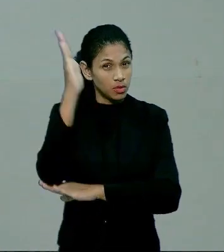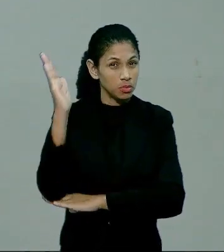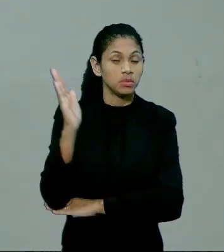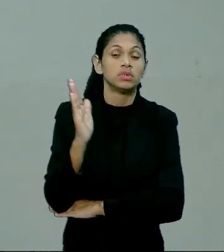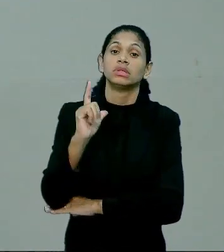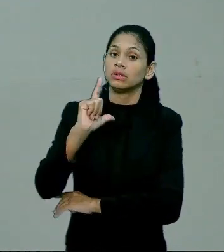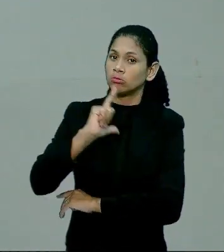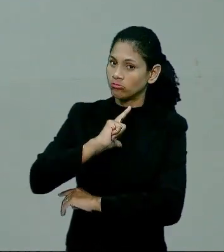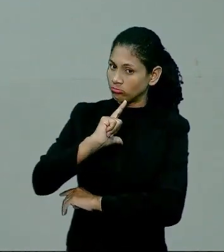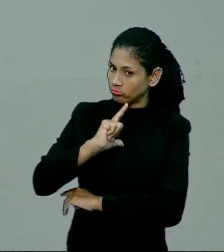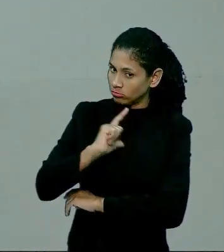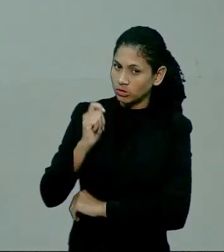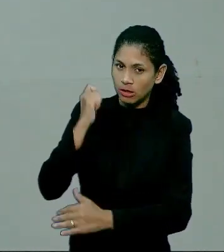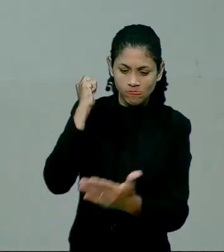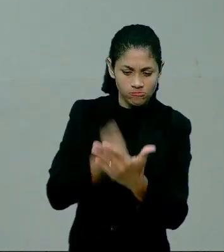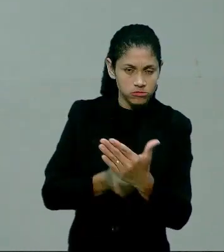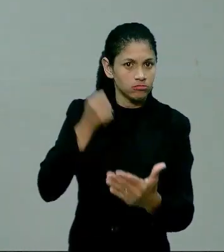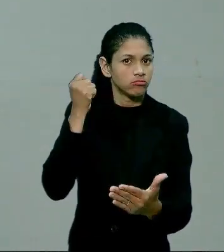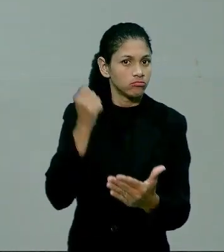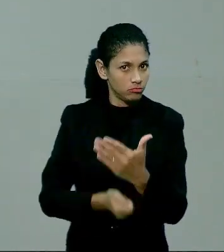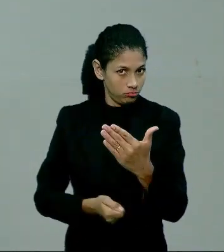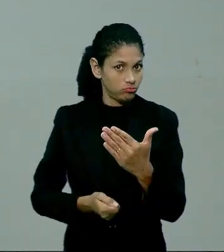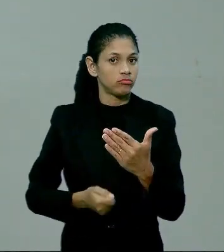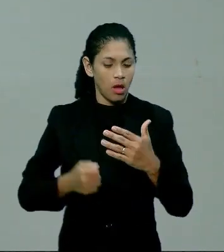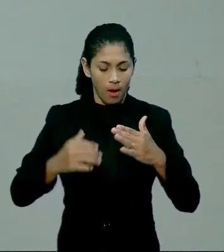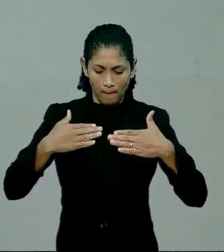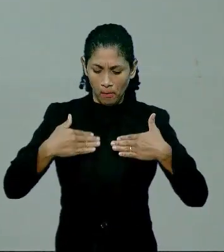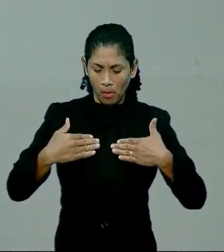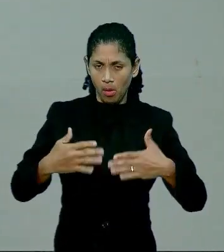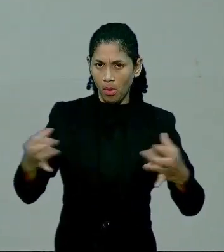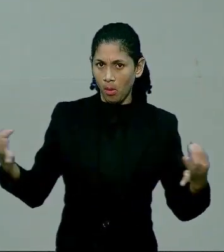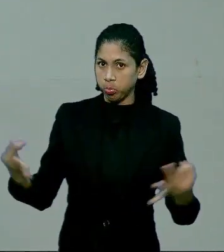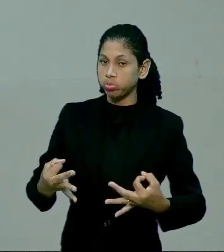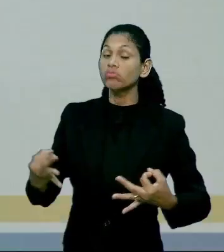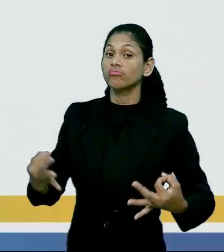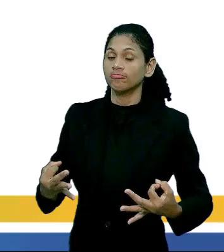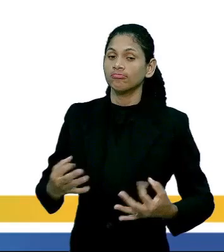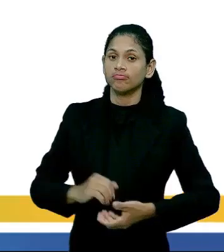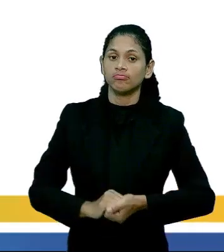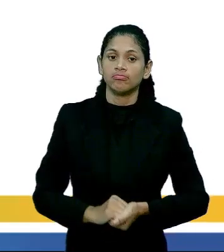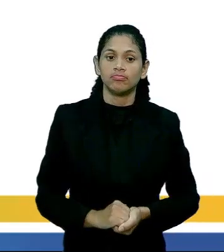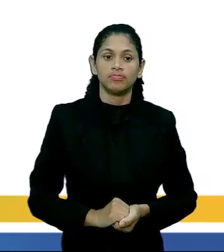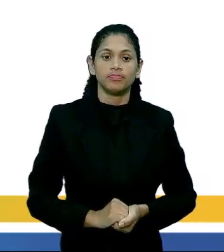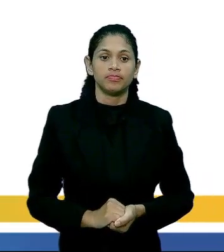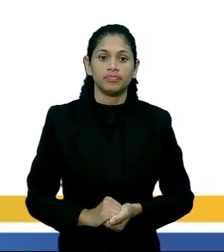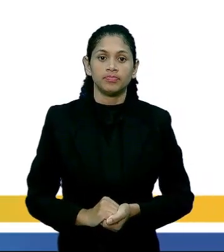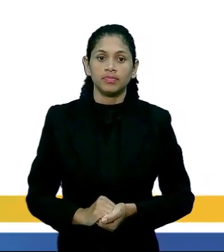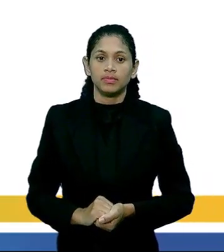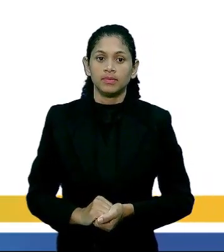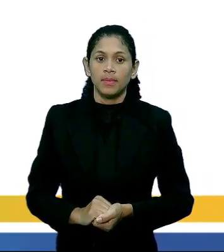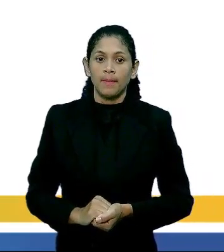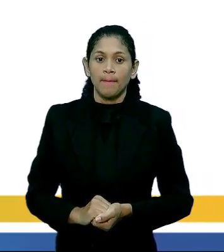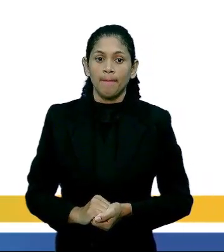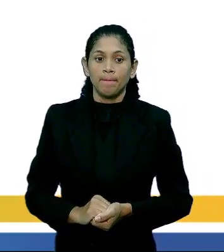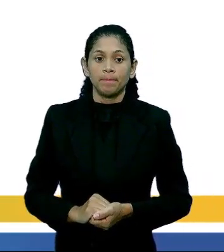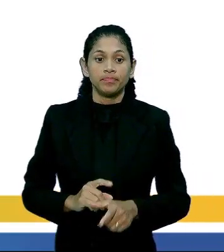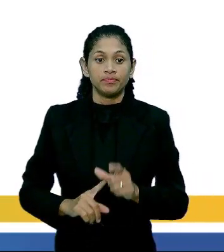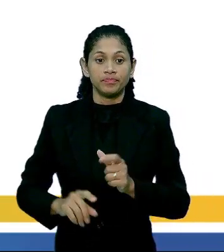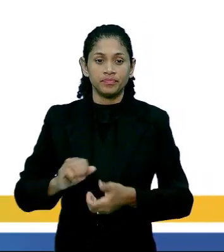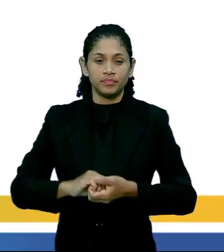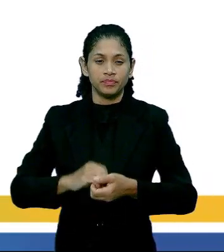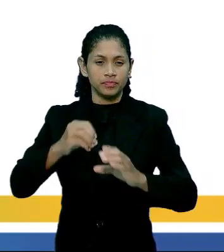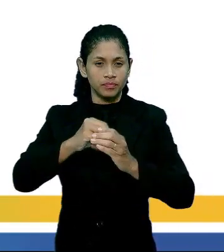muito exacerbada. Então, vamos ver se com base nas alternativas a gente já consegue ter um direcionamento um pouco mais rápido, beleza? Vamos lá, ó. A alternativa A